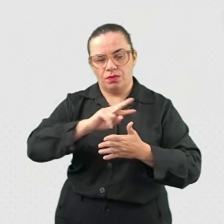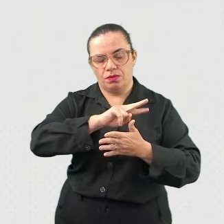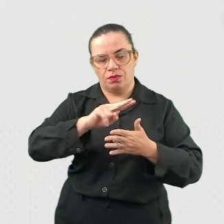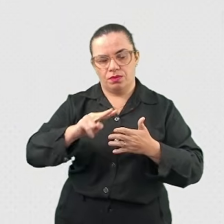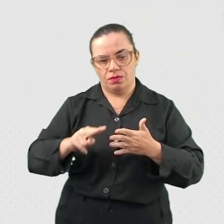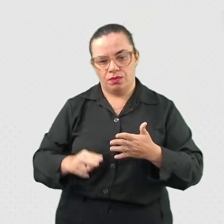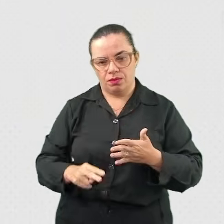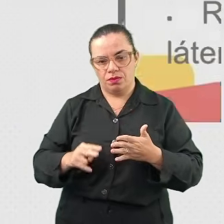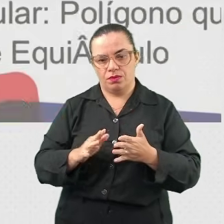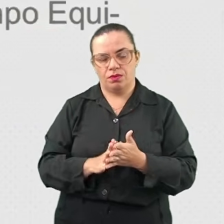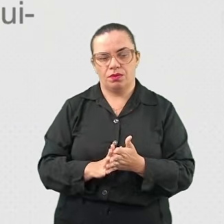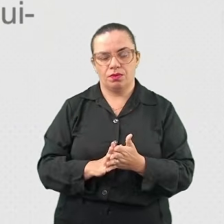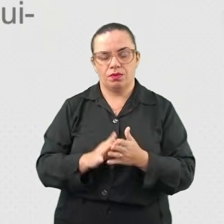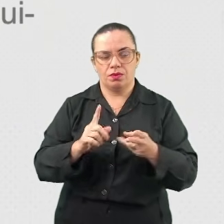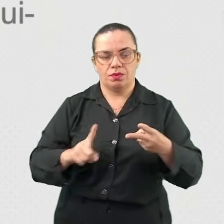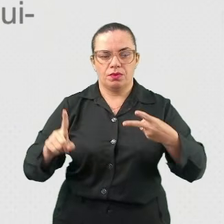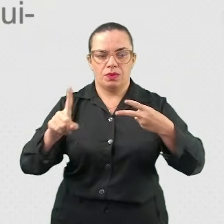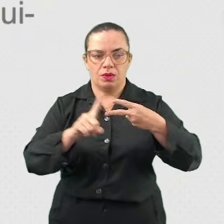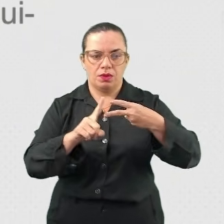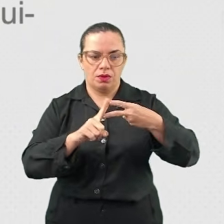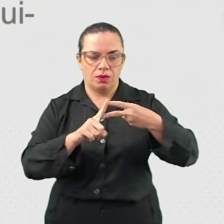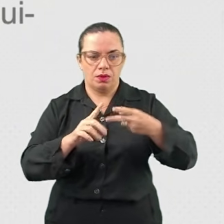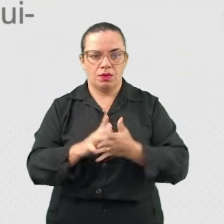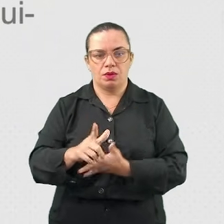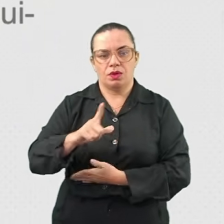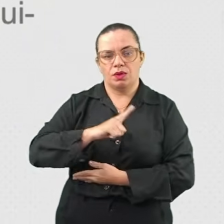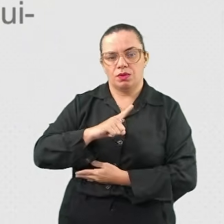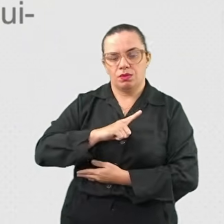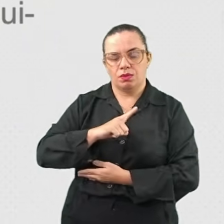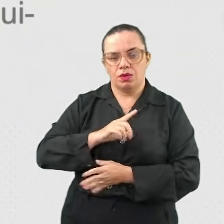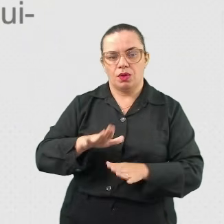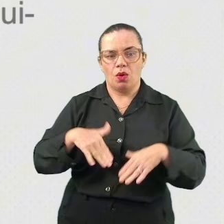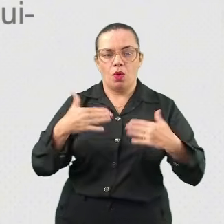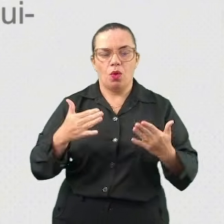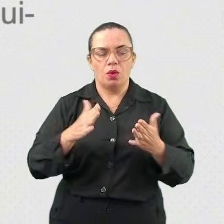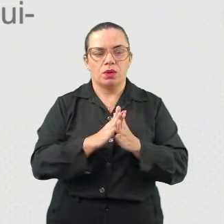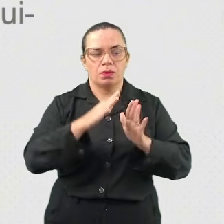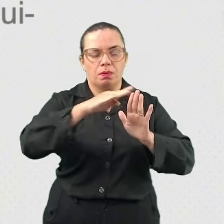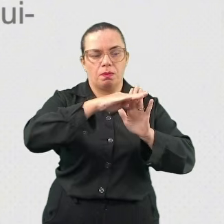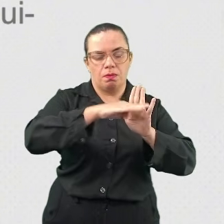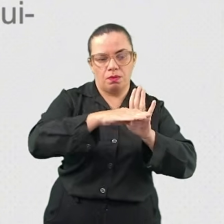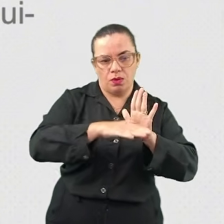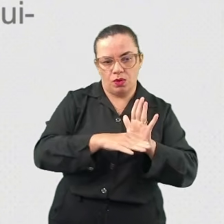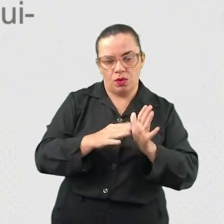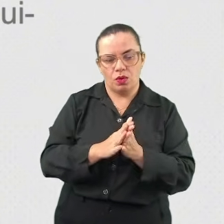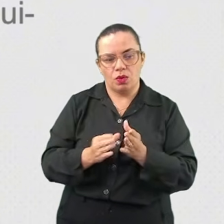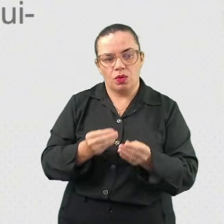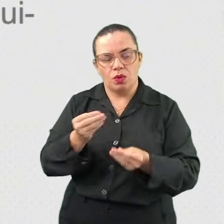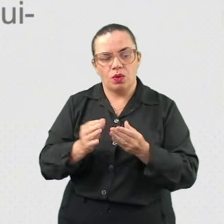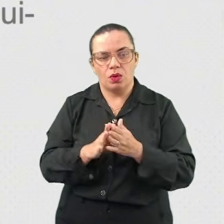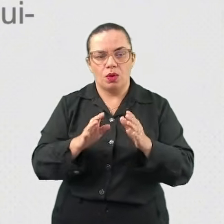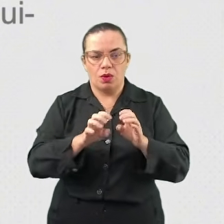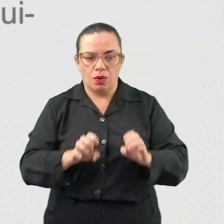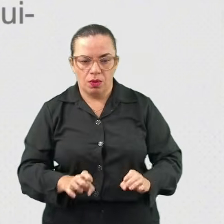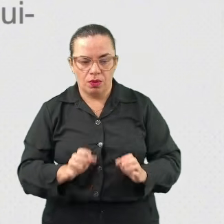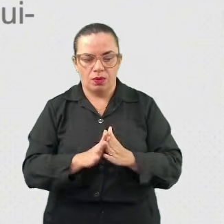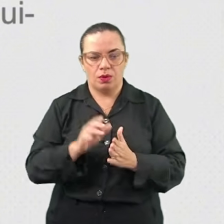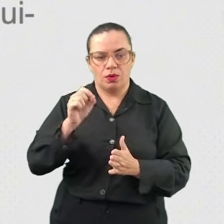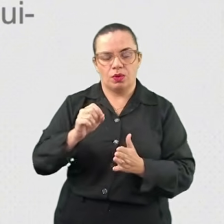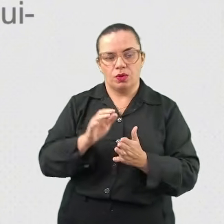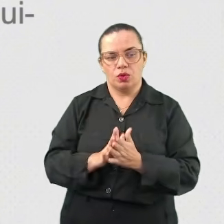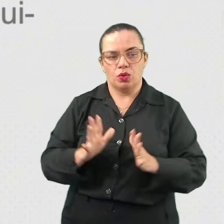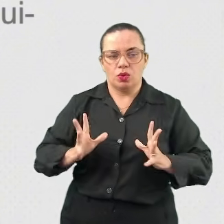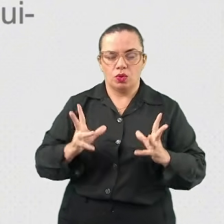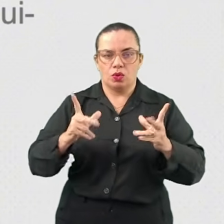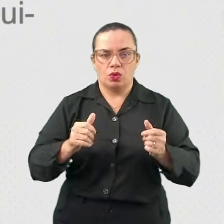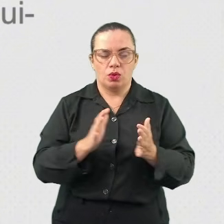que o polígono tem. Certo? Outra classificação é quanto à forma. Ele pode ser equilátero quando possui